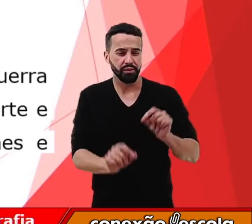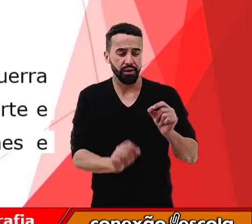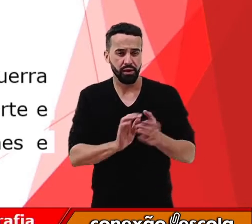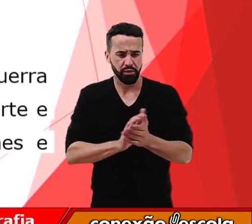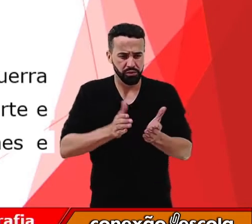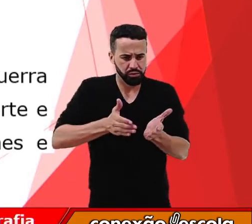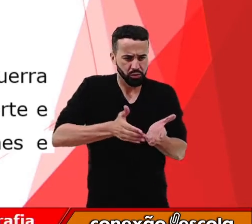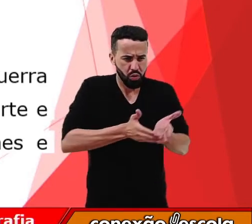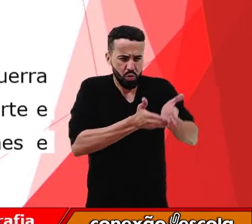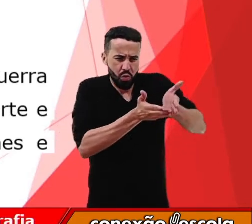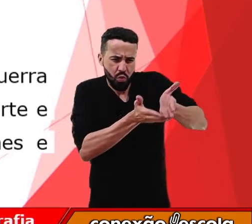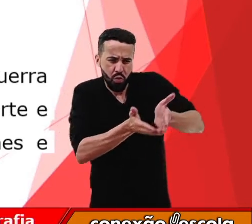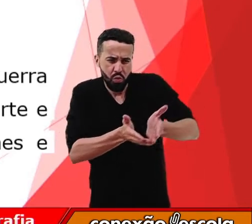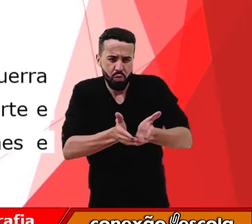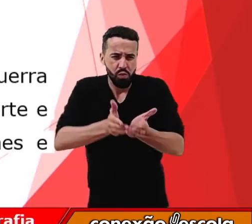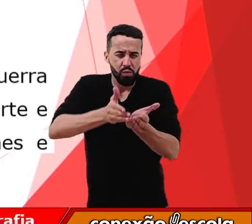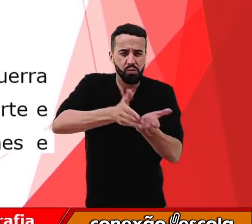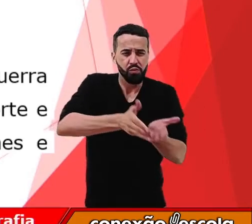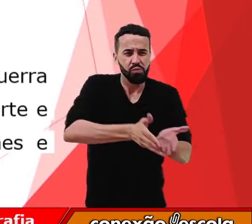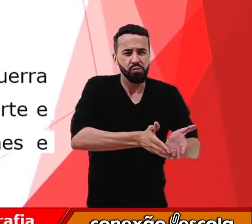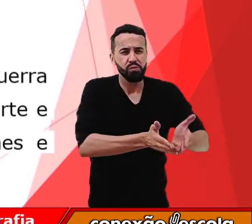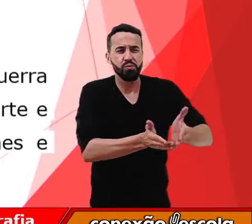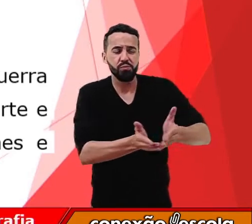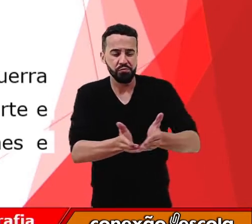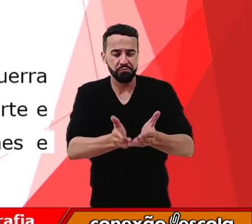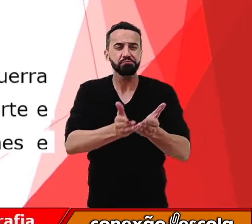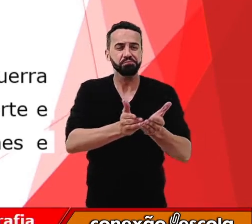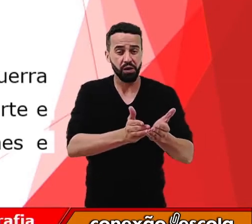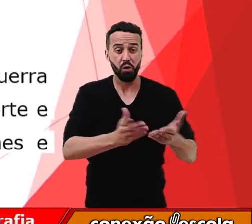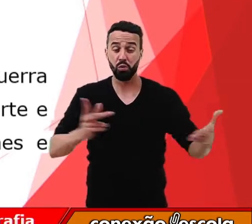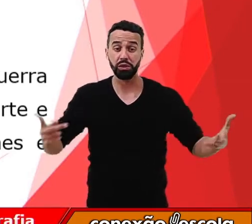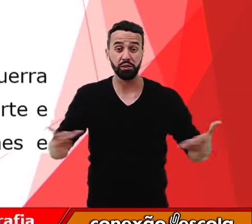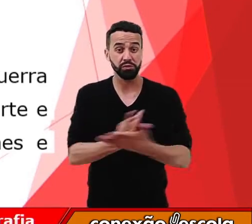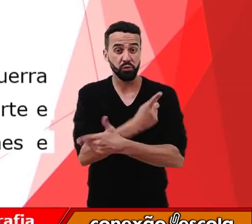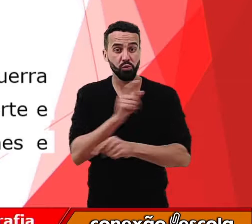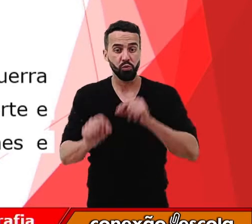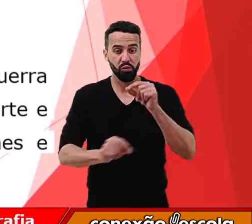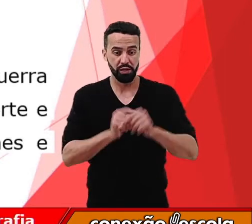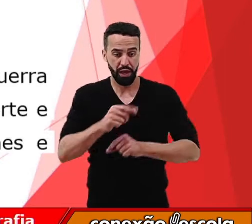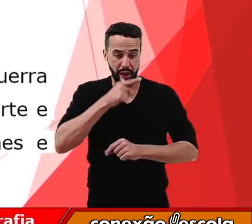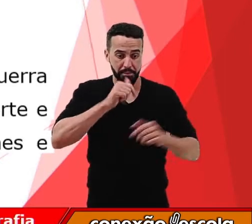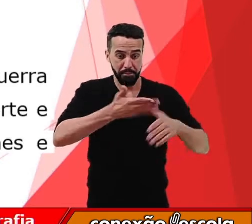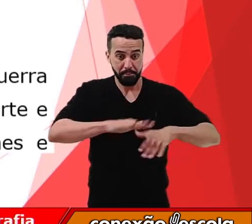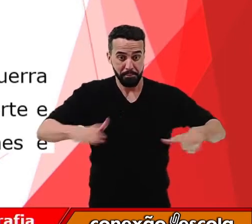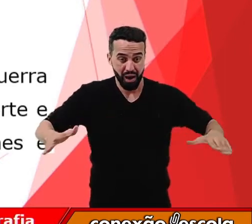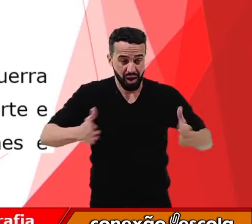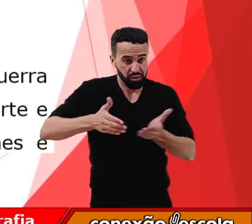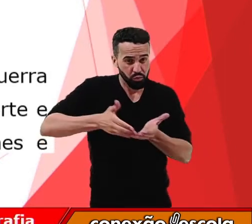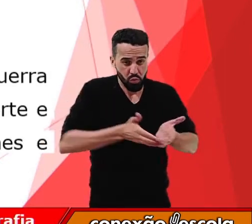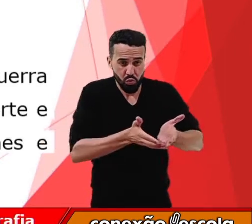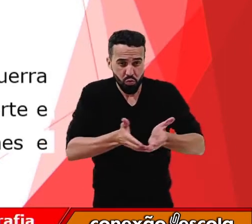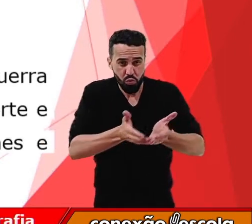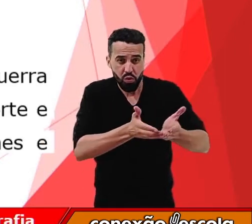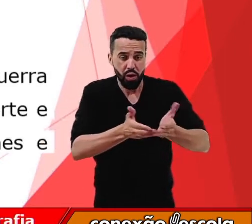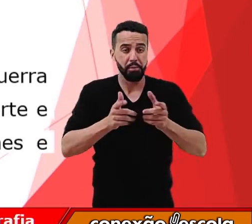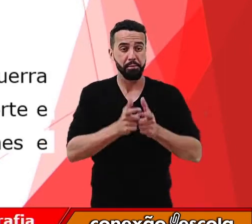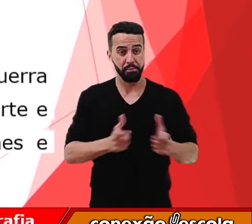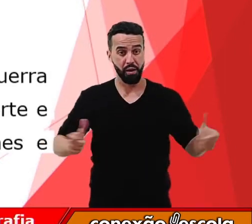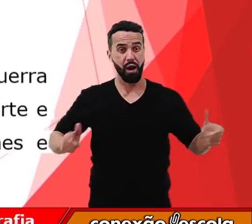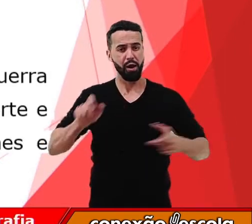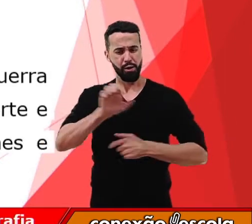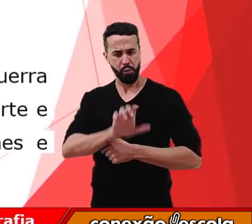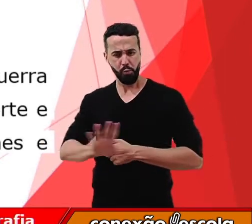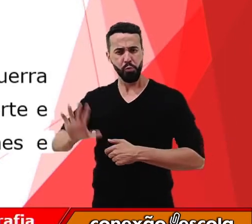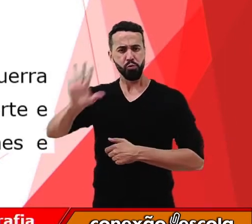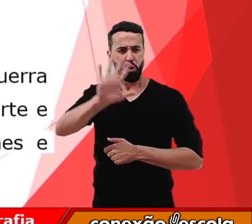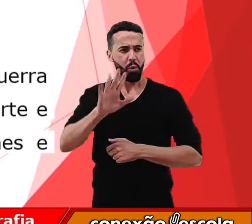das grandes navegações, aonde rolou a expansão marítima europeia em busca de